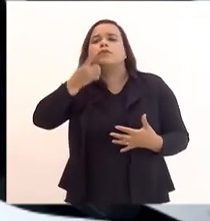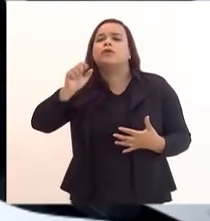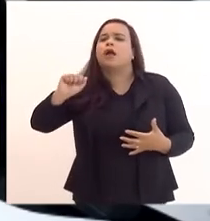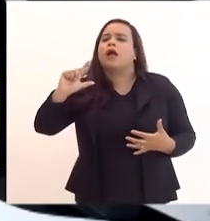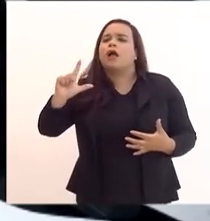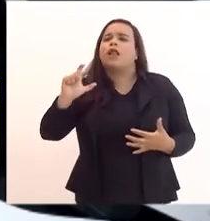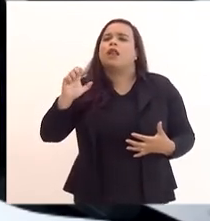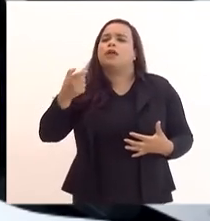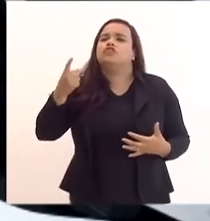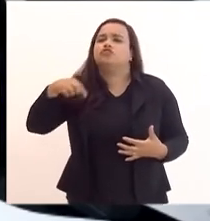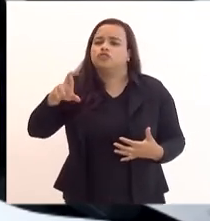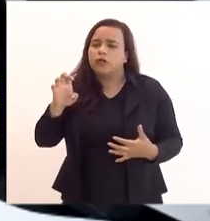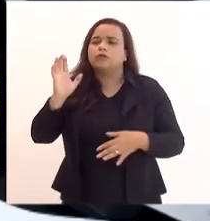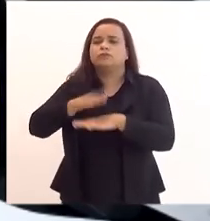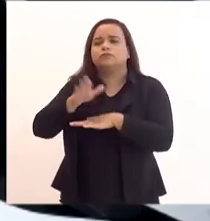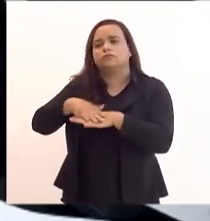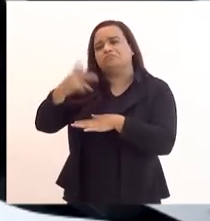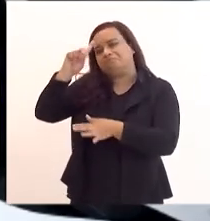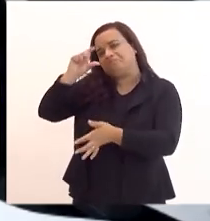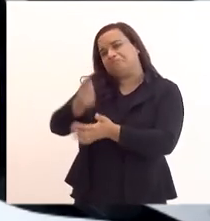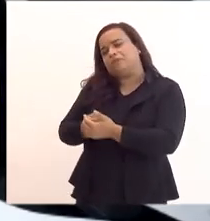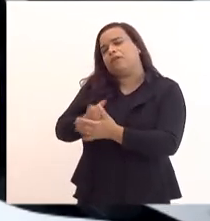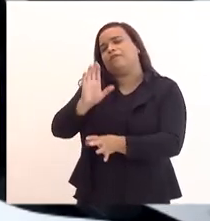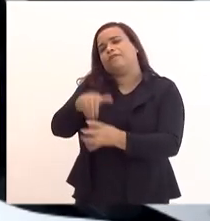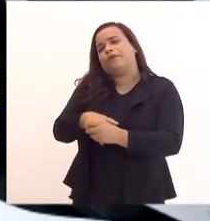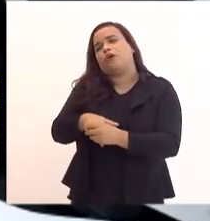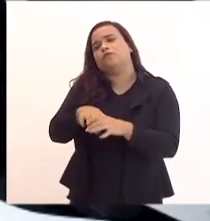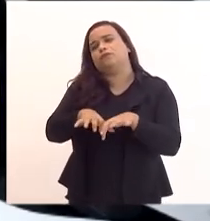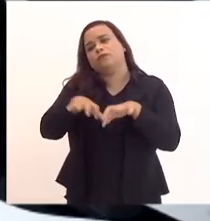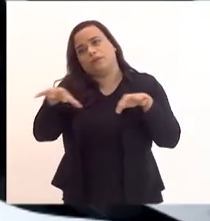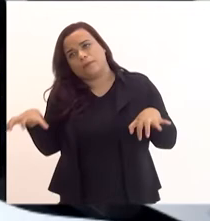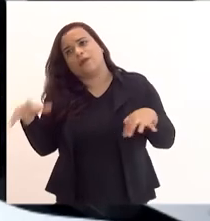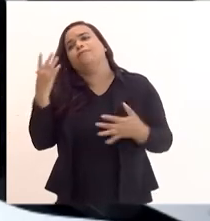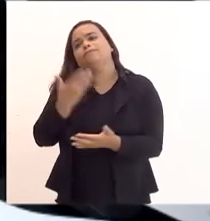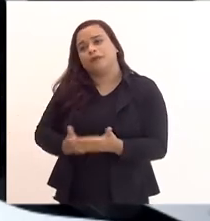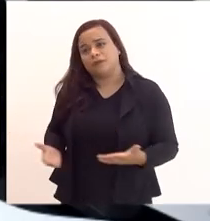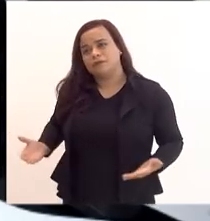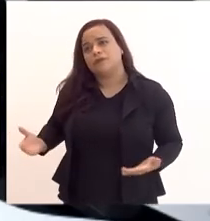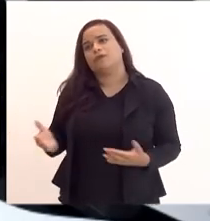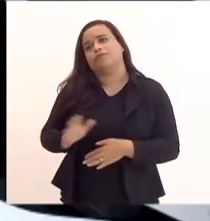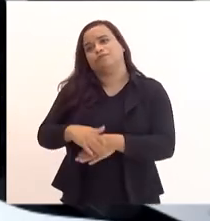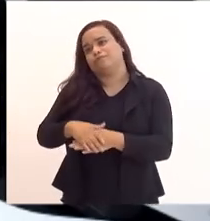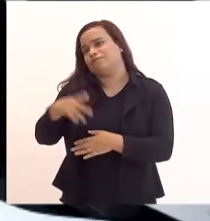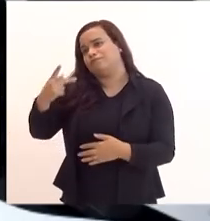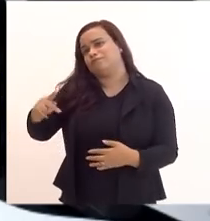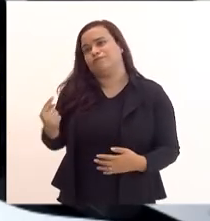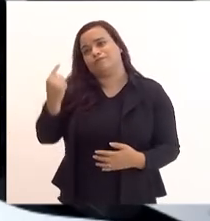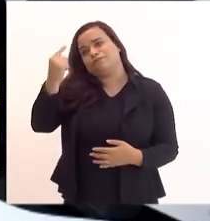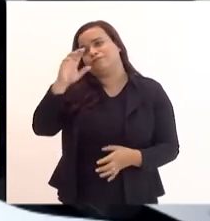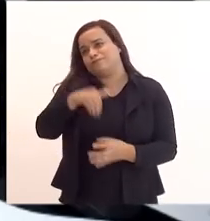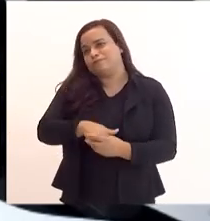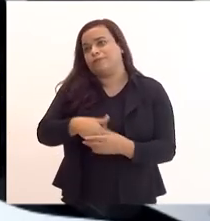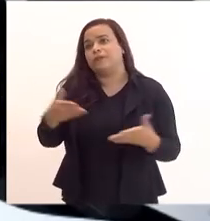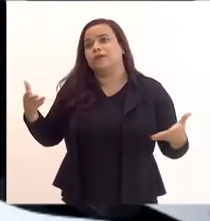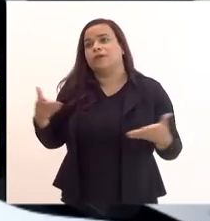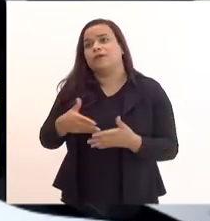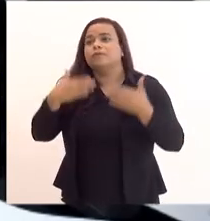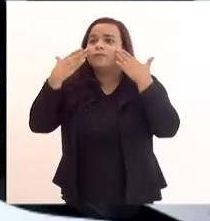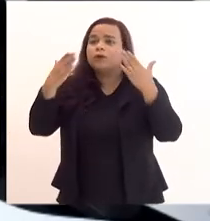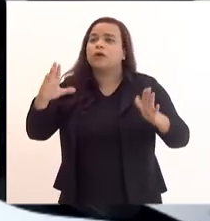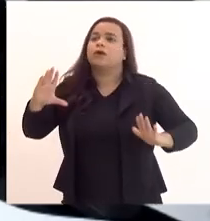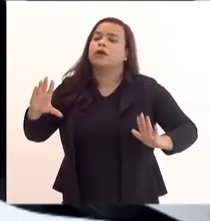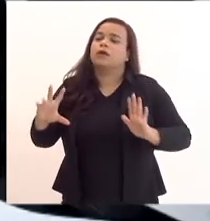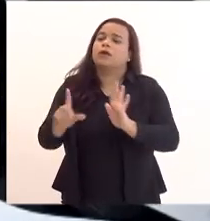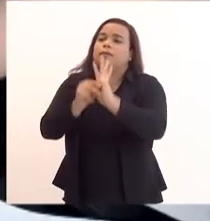apresentou um voto em separado e, como disse o Luiz Paulo, perdeu. Teve apenas o próprio voto. Aí ele agora apresenta como emenda,